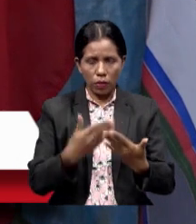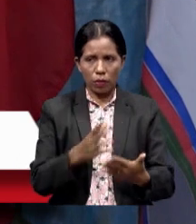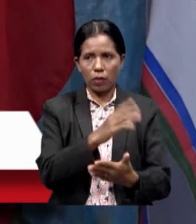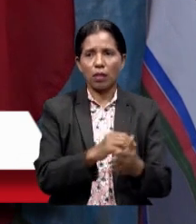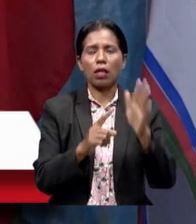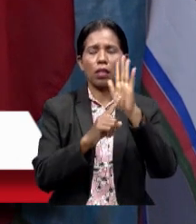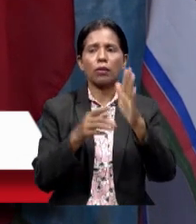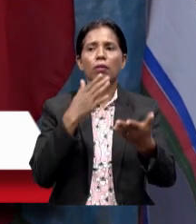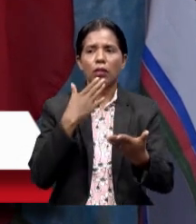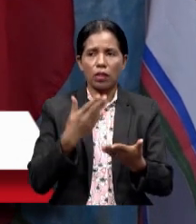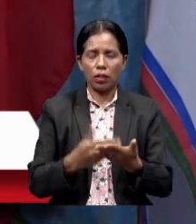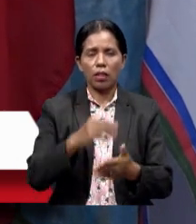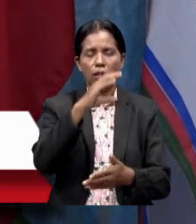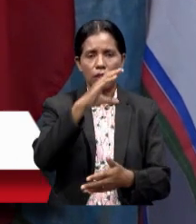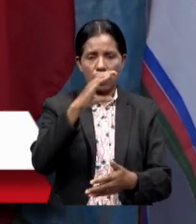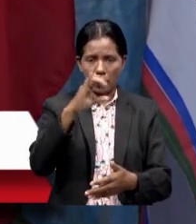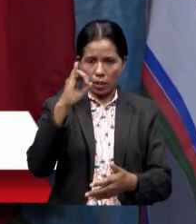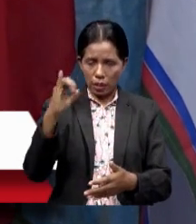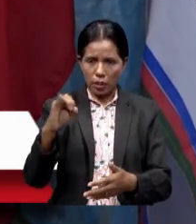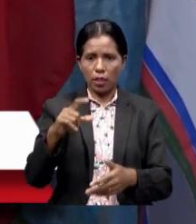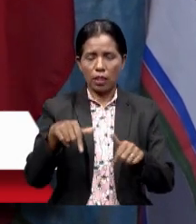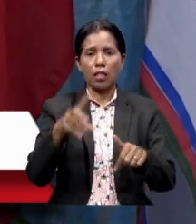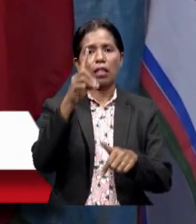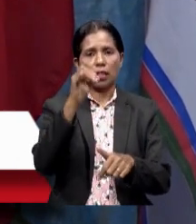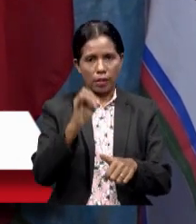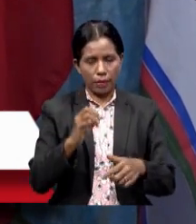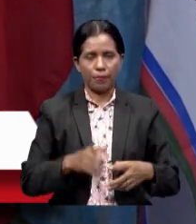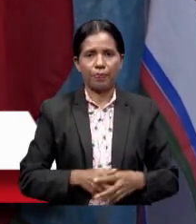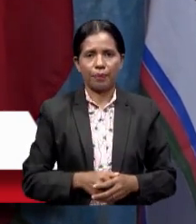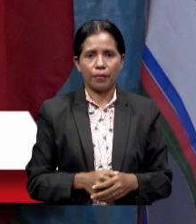tudo qualidade, CCI, né? E lhe o retinha nessa capital.